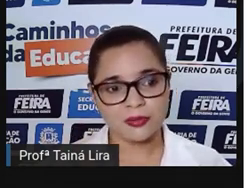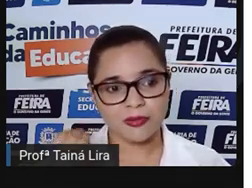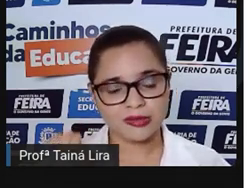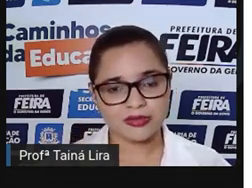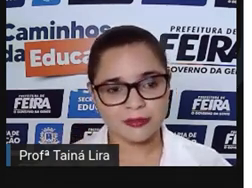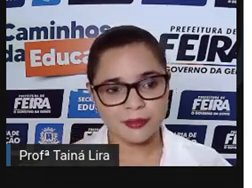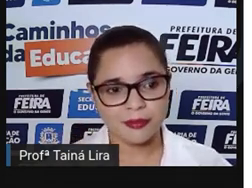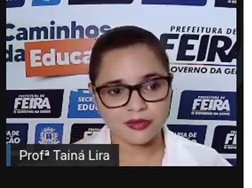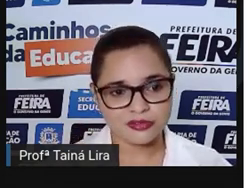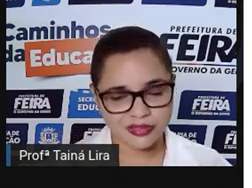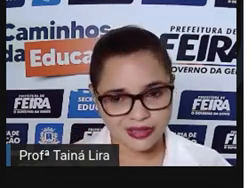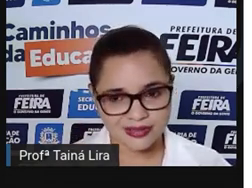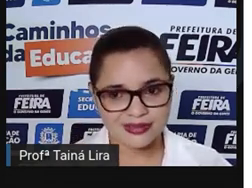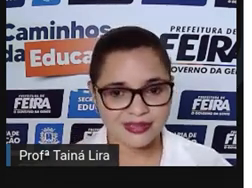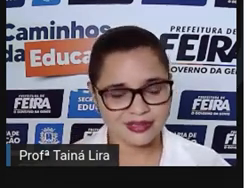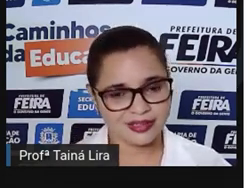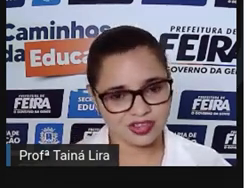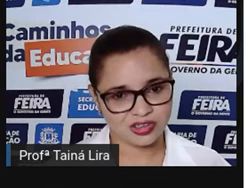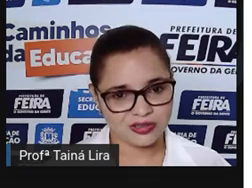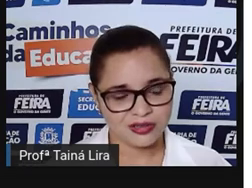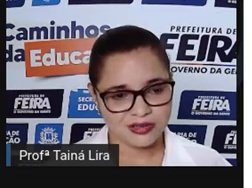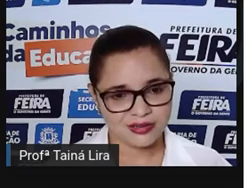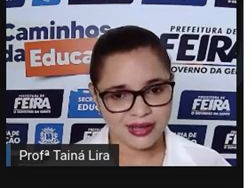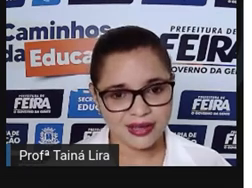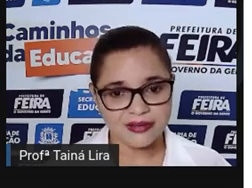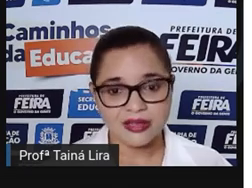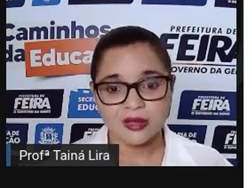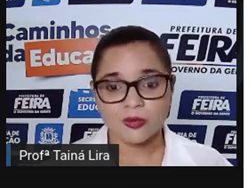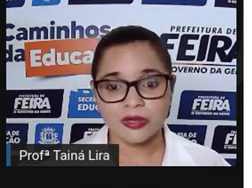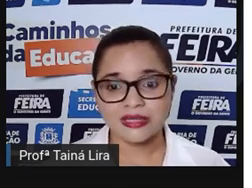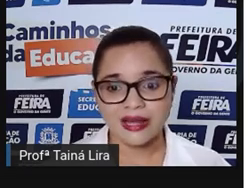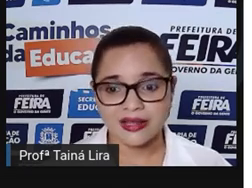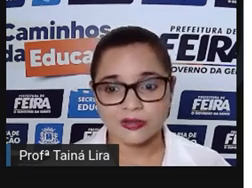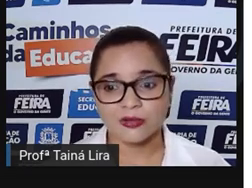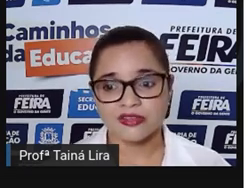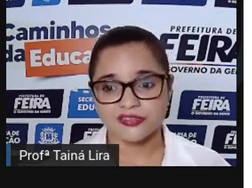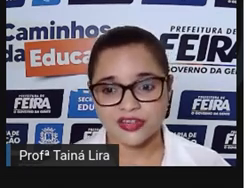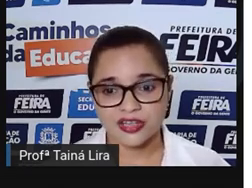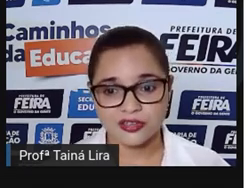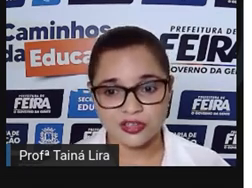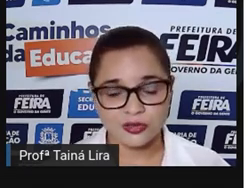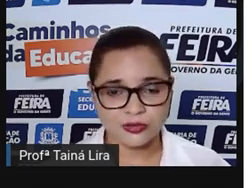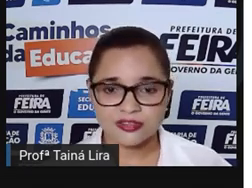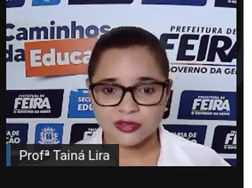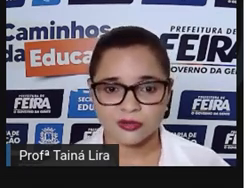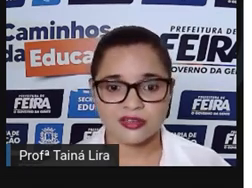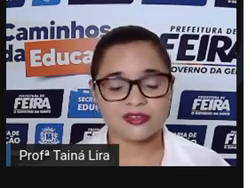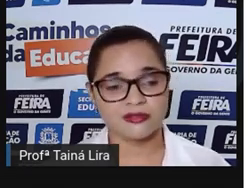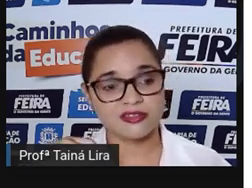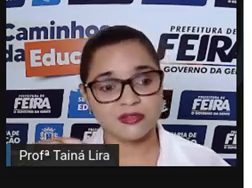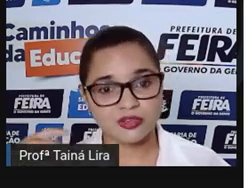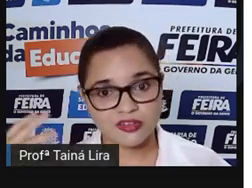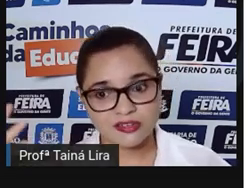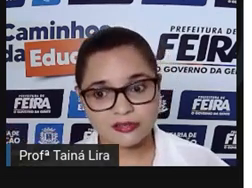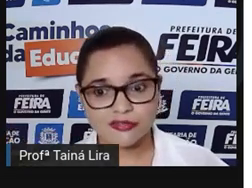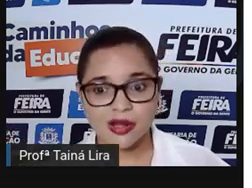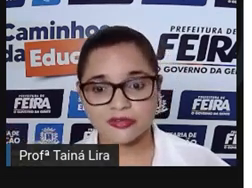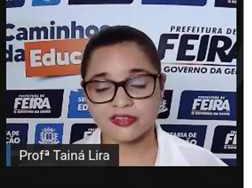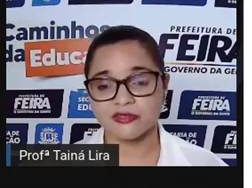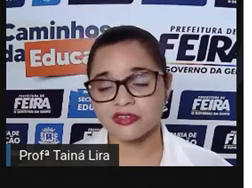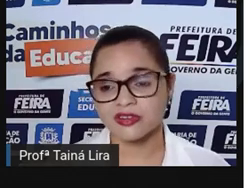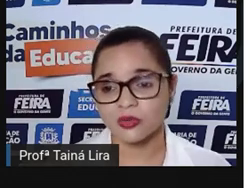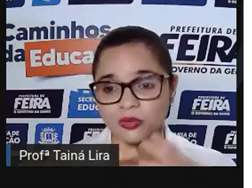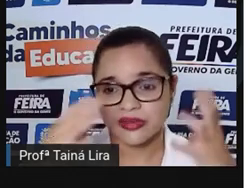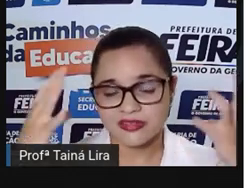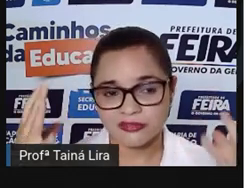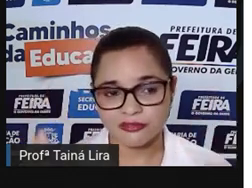Então, por quanto tempo eu posso ficar na internet, tá? Cuidado com as fake news, que são as notícias falsas.